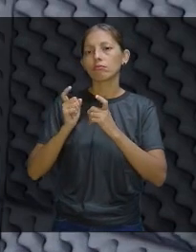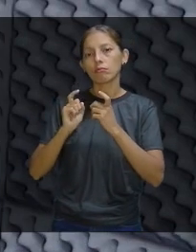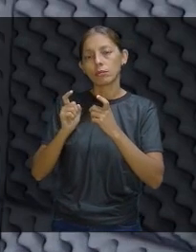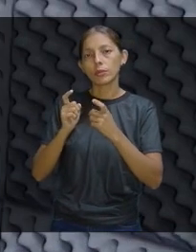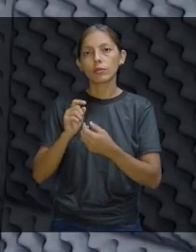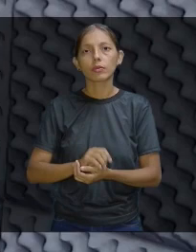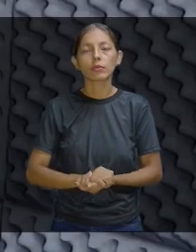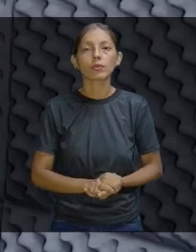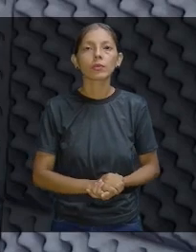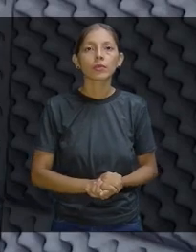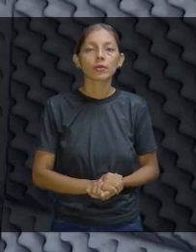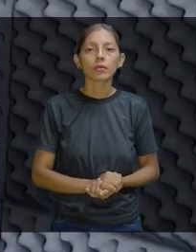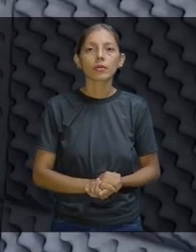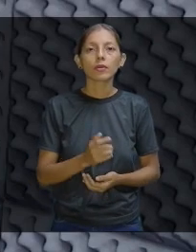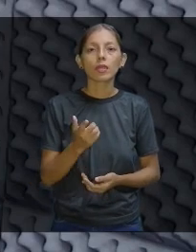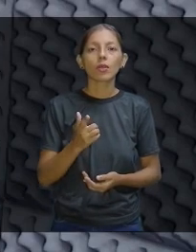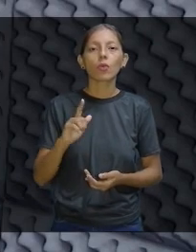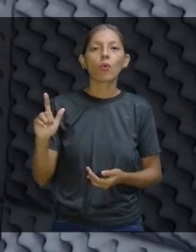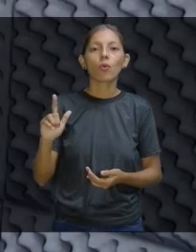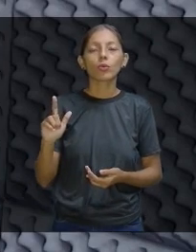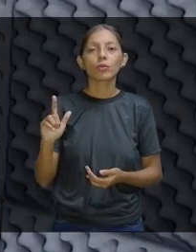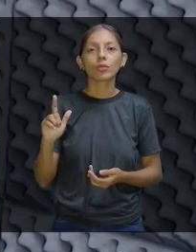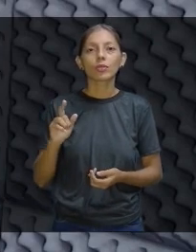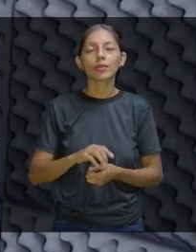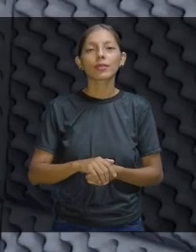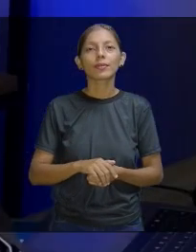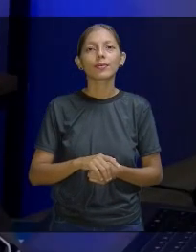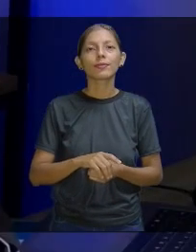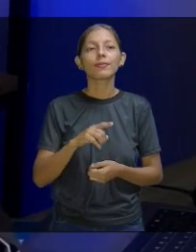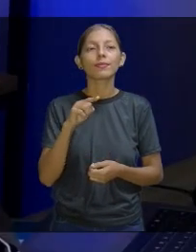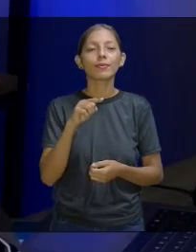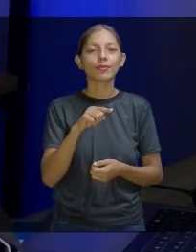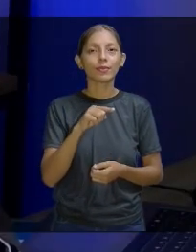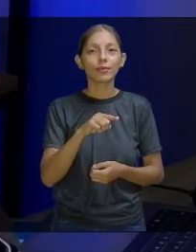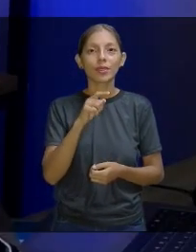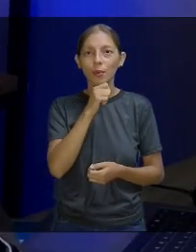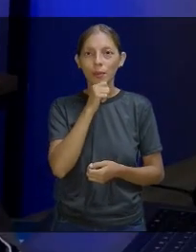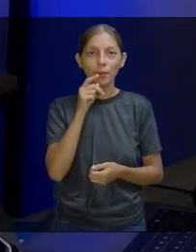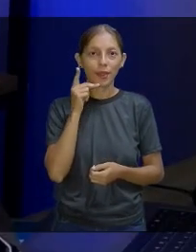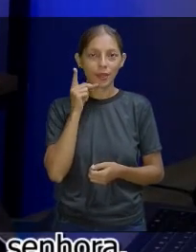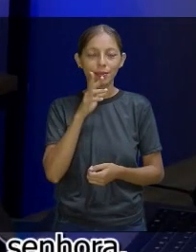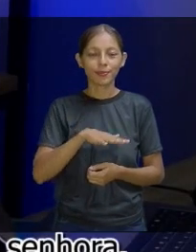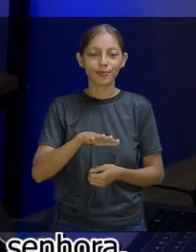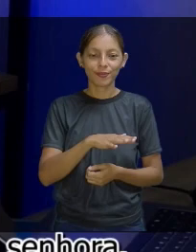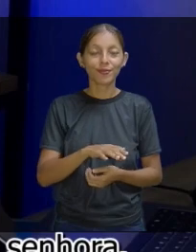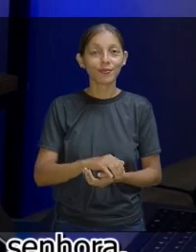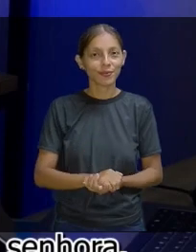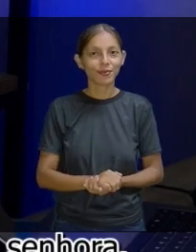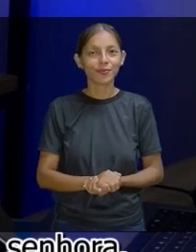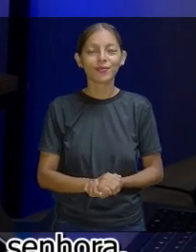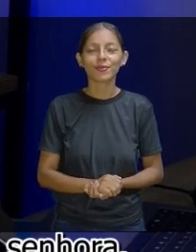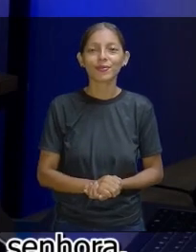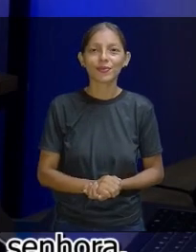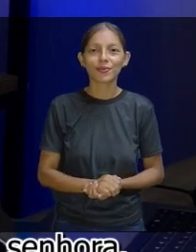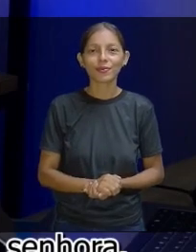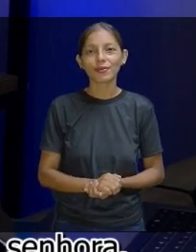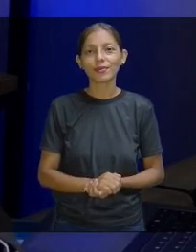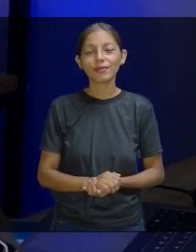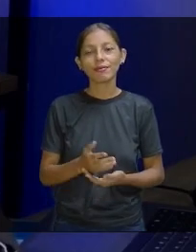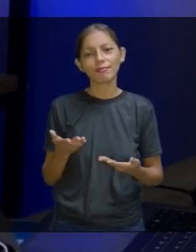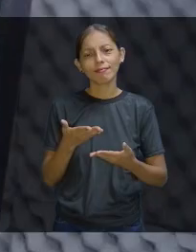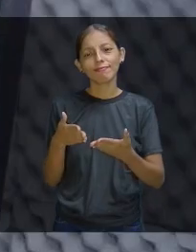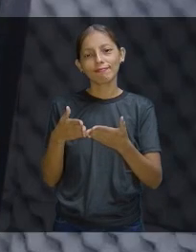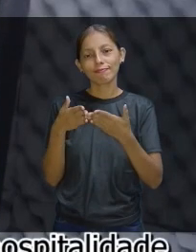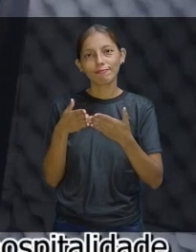lá na terra no Amapá, o nosso próximo encontro. Vamos fazer uma nova edição lá de entrevistas. Doutora Vanderlei, por favor. Foco no apresentador